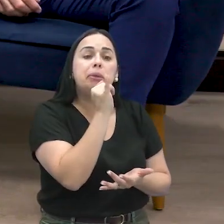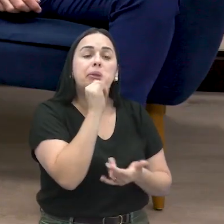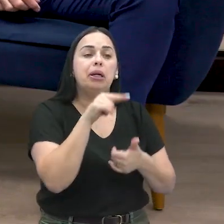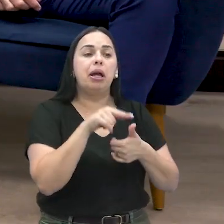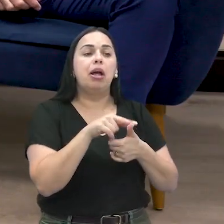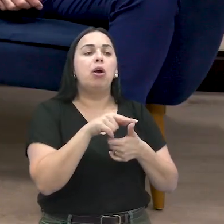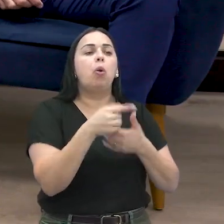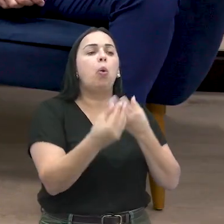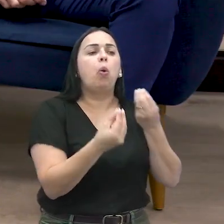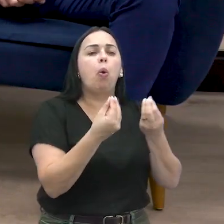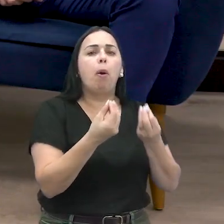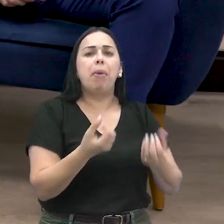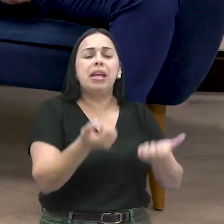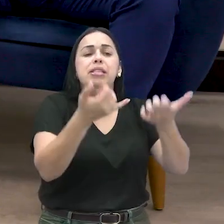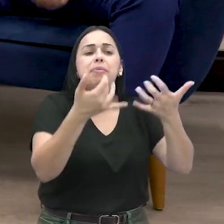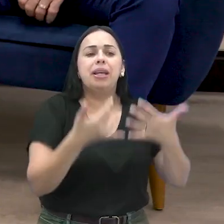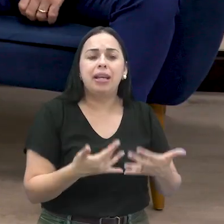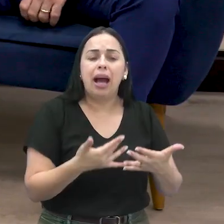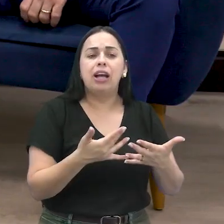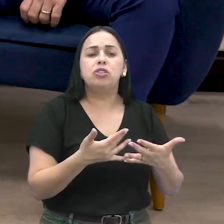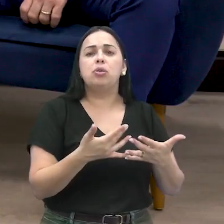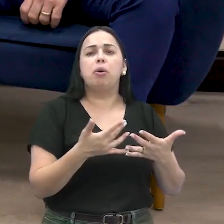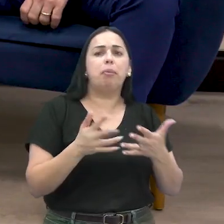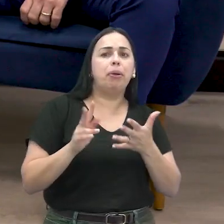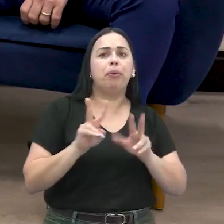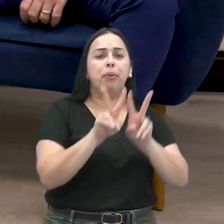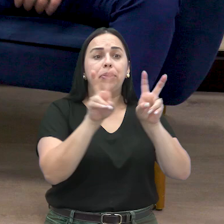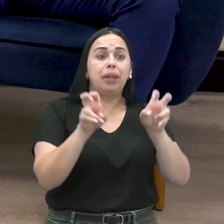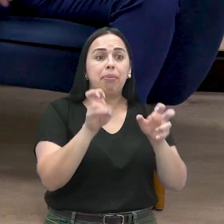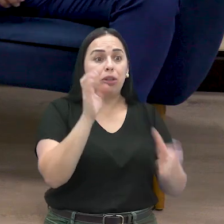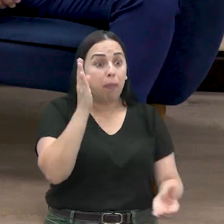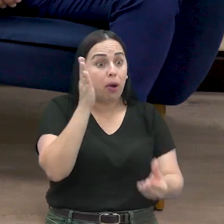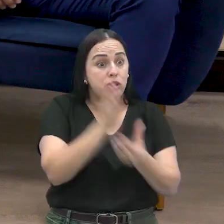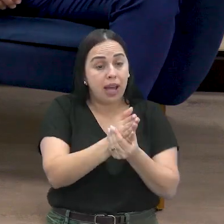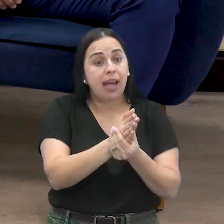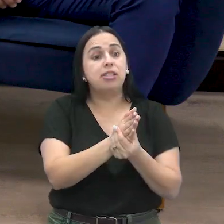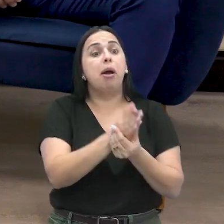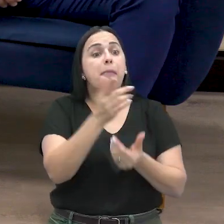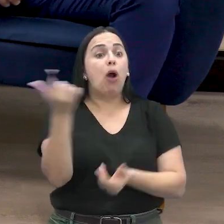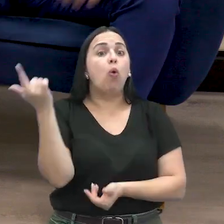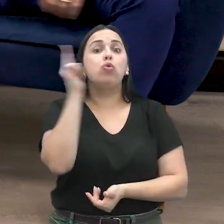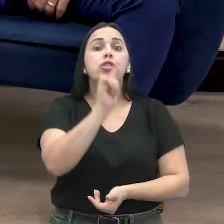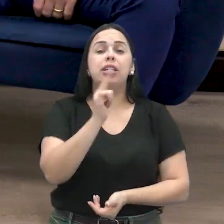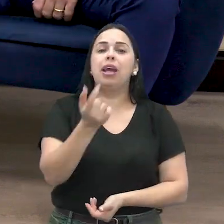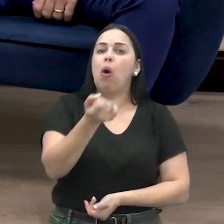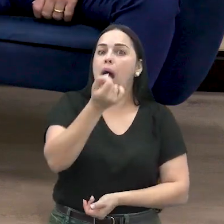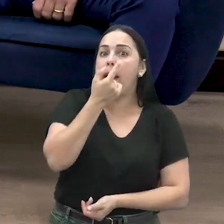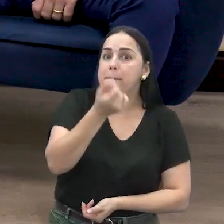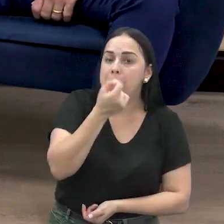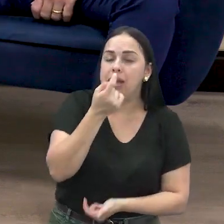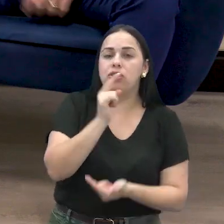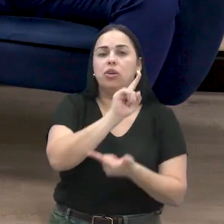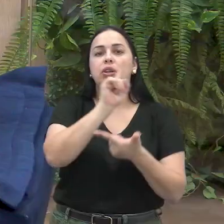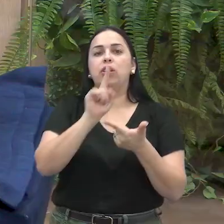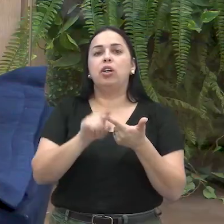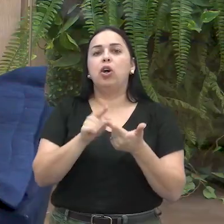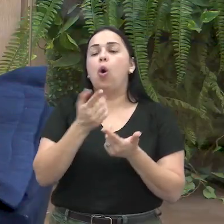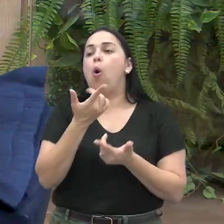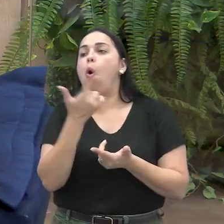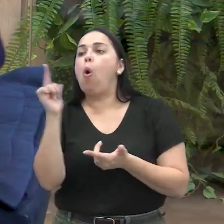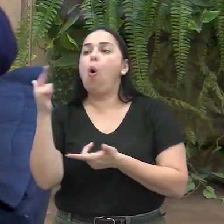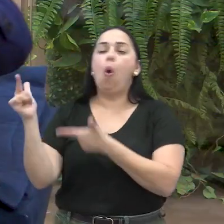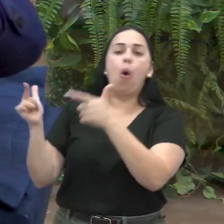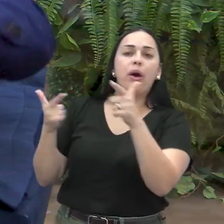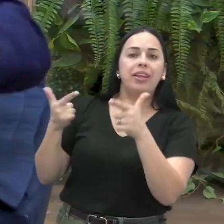orientação para a pessoa saber entrar com o processo para ter o remédio através do município, através do estado.